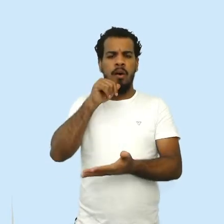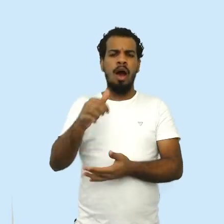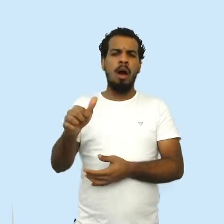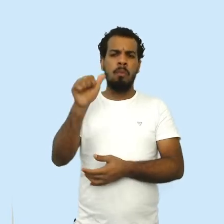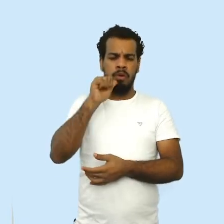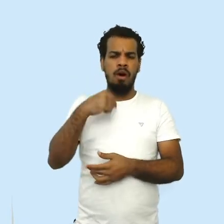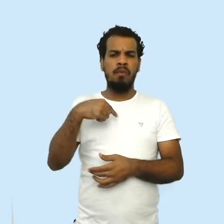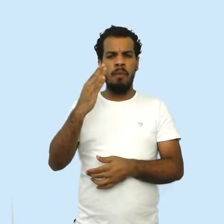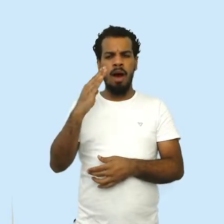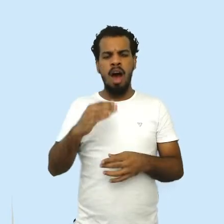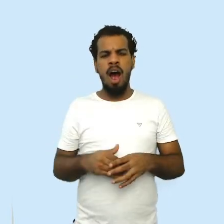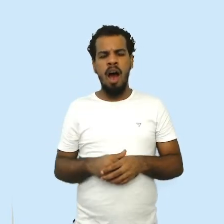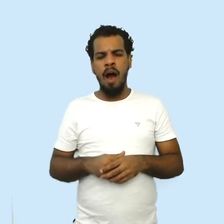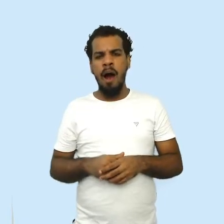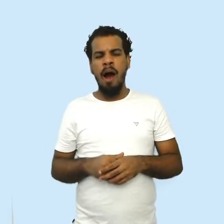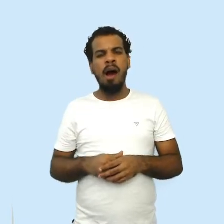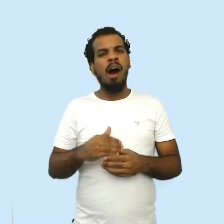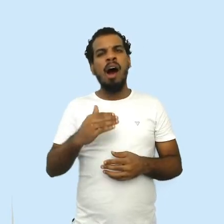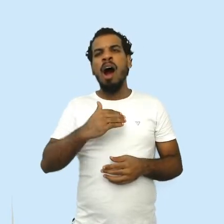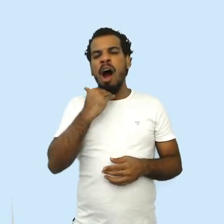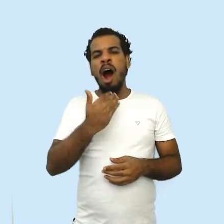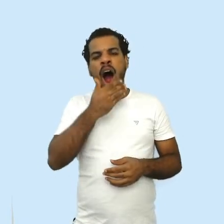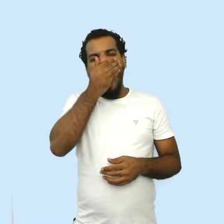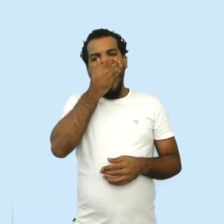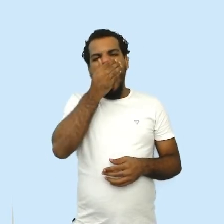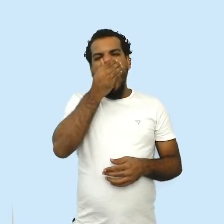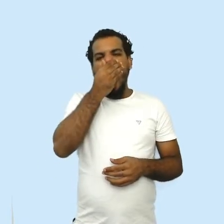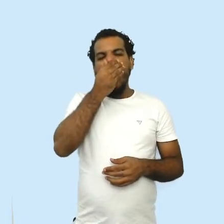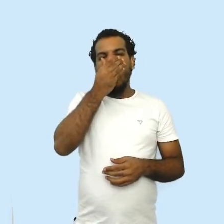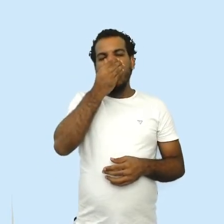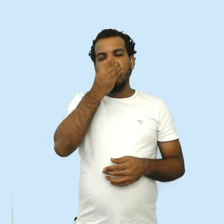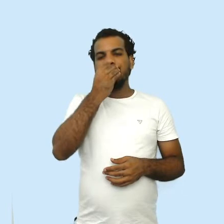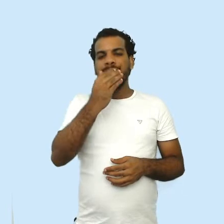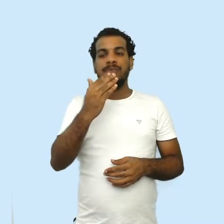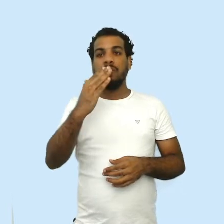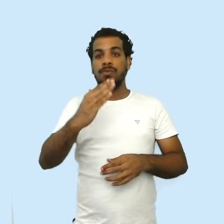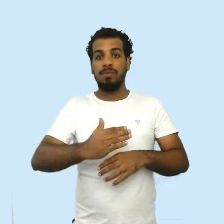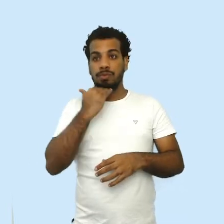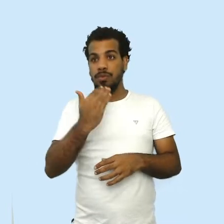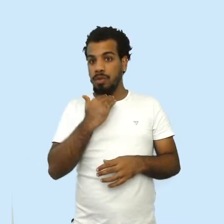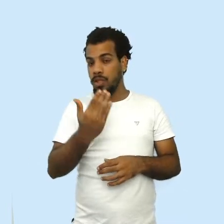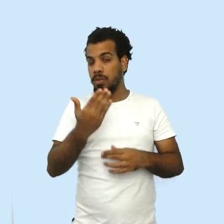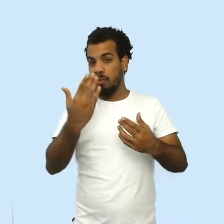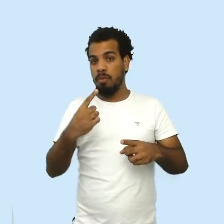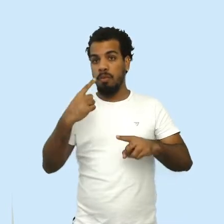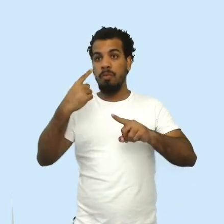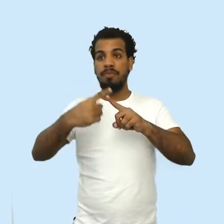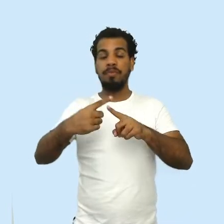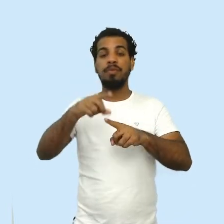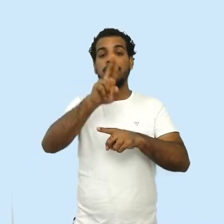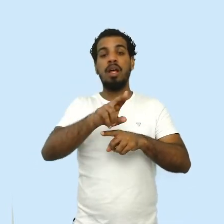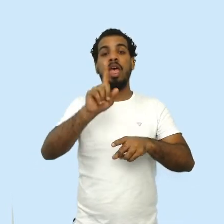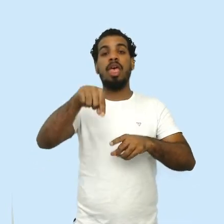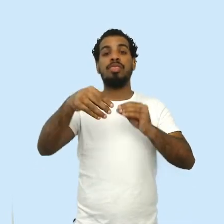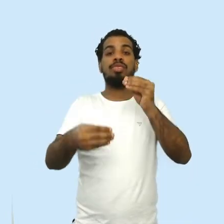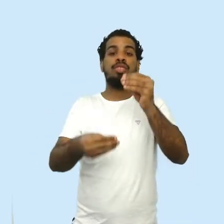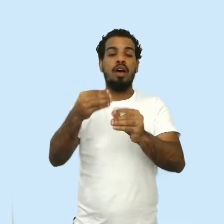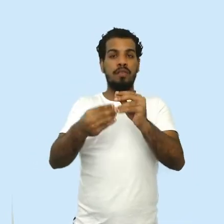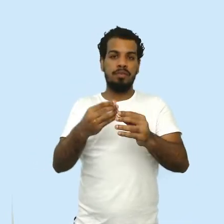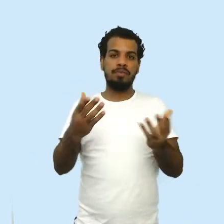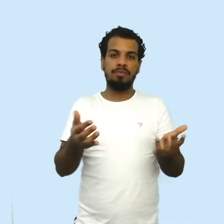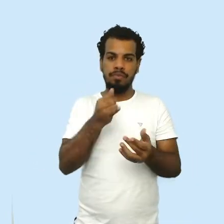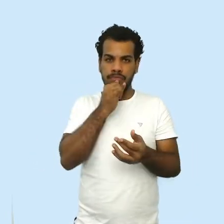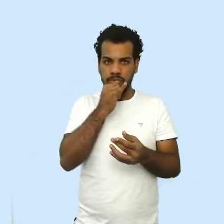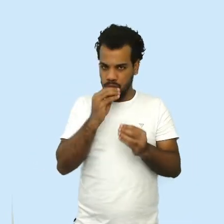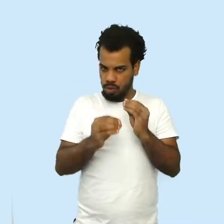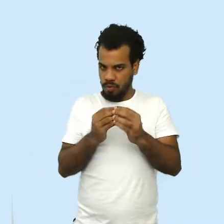banheiro. Não adianta, porque esse modelo da indústria cultural ele faz uso, inclusive, das novelas. Vamos usar as